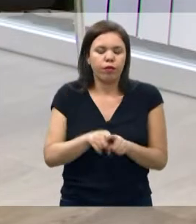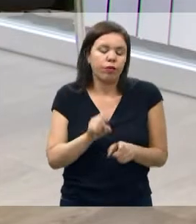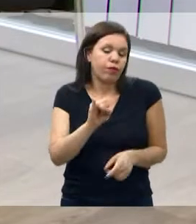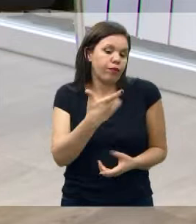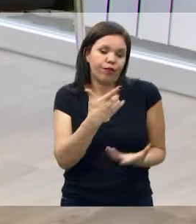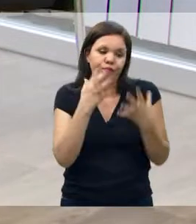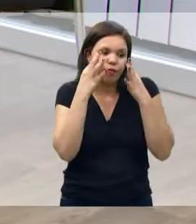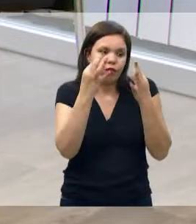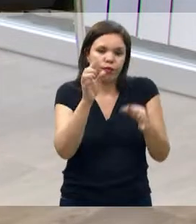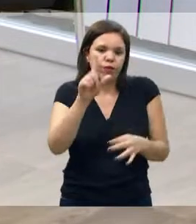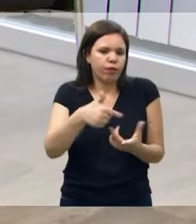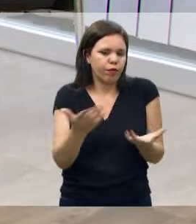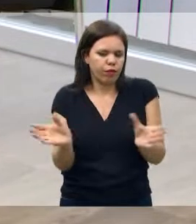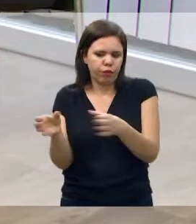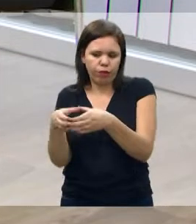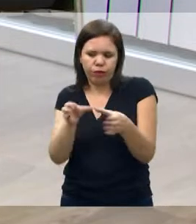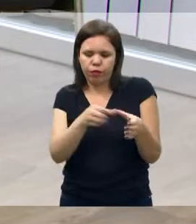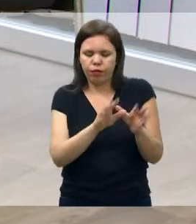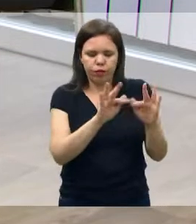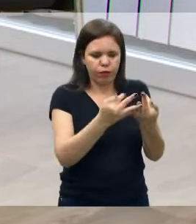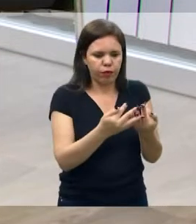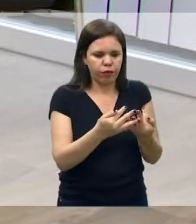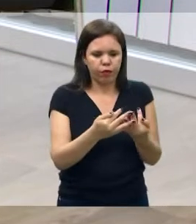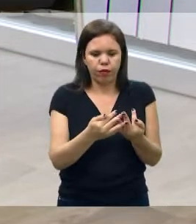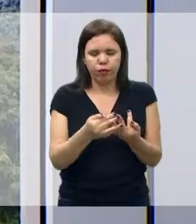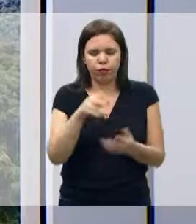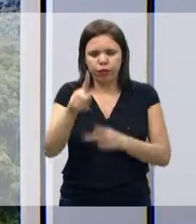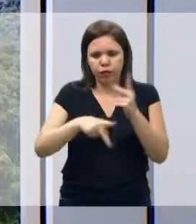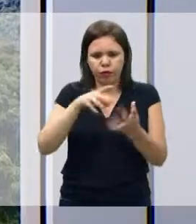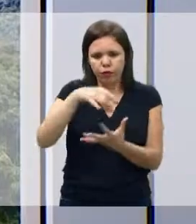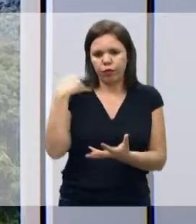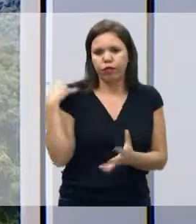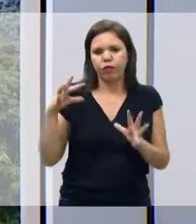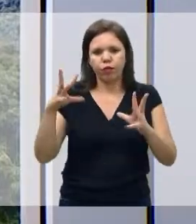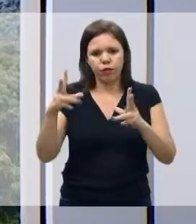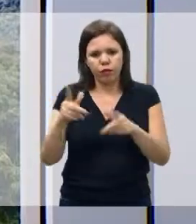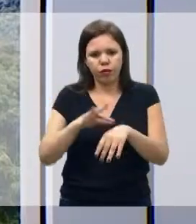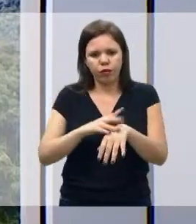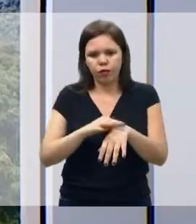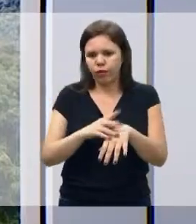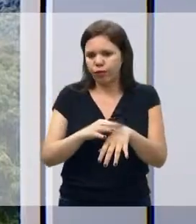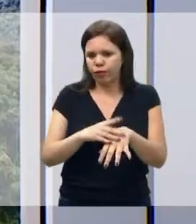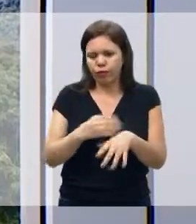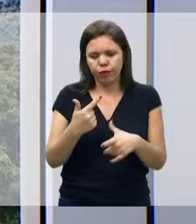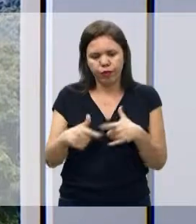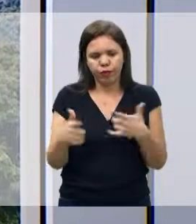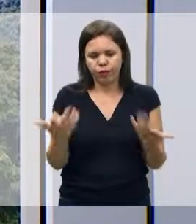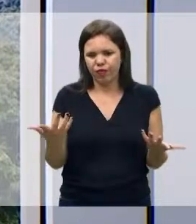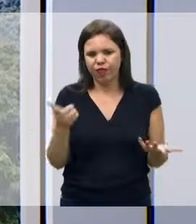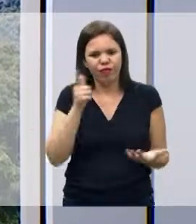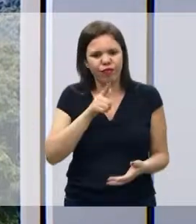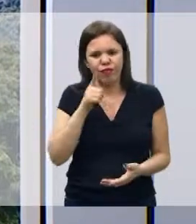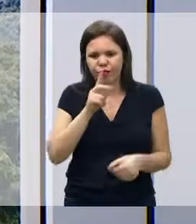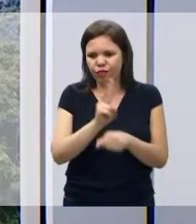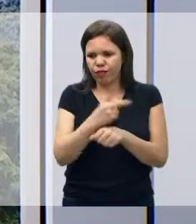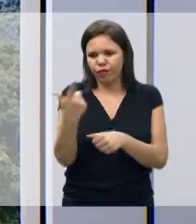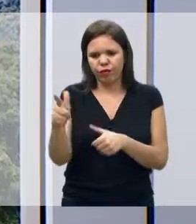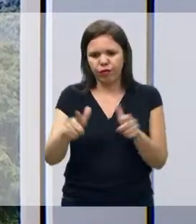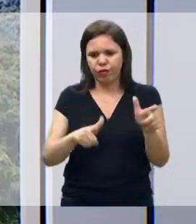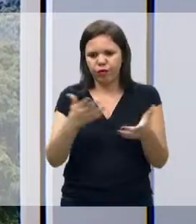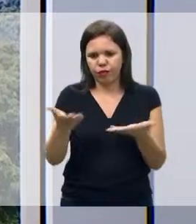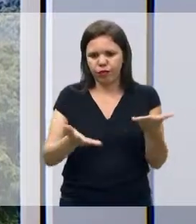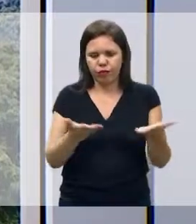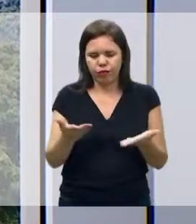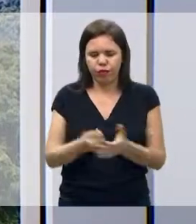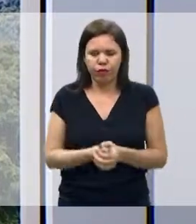der atenção para esse grupo familiar de idosos, todos ficarão doentes e uns não vão poder cuidar do outro,